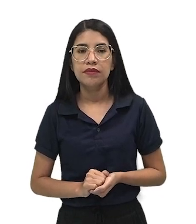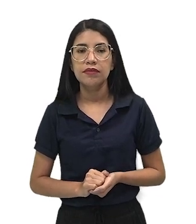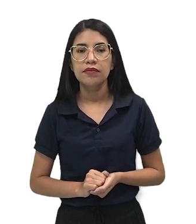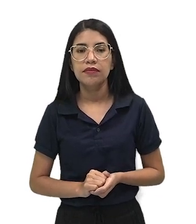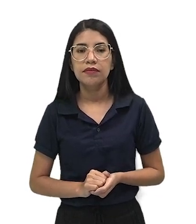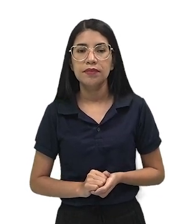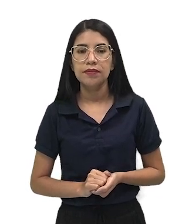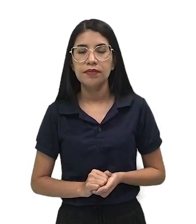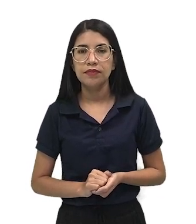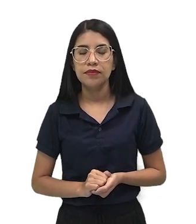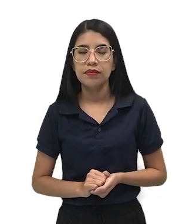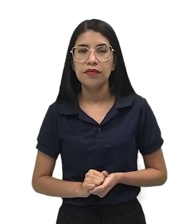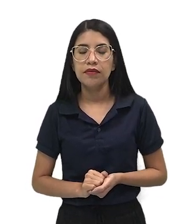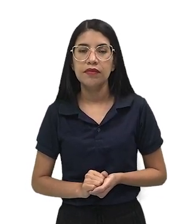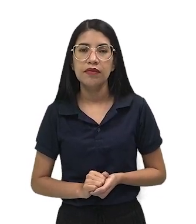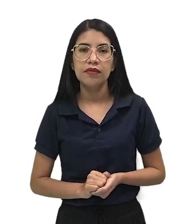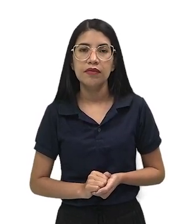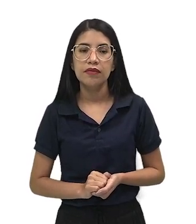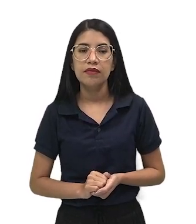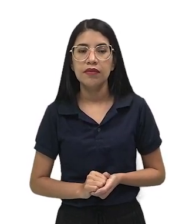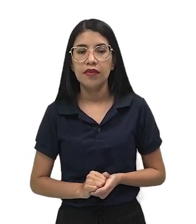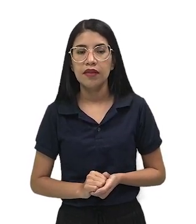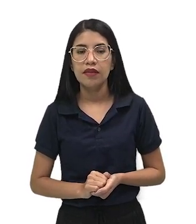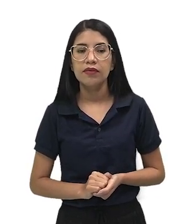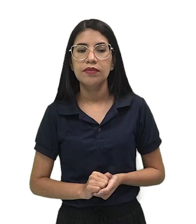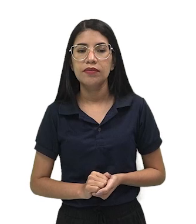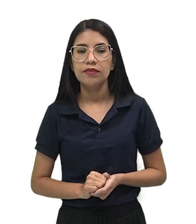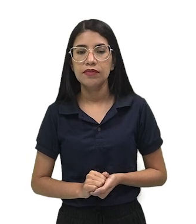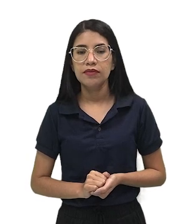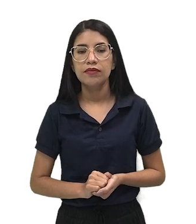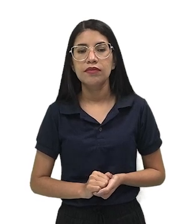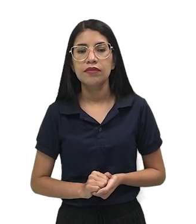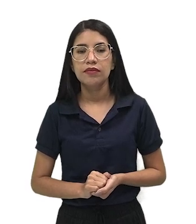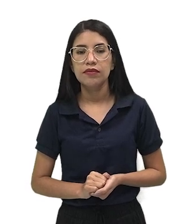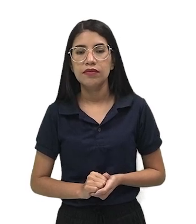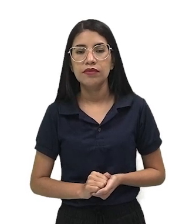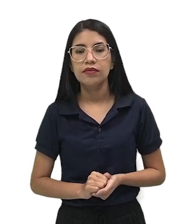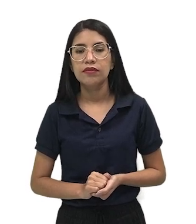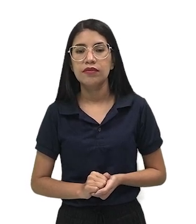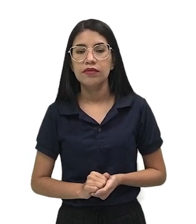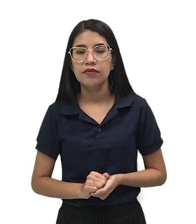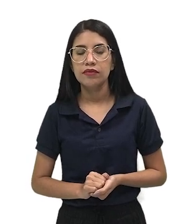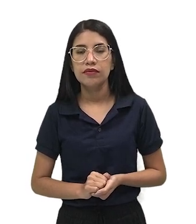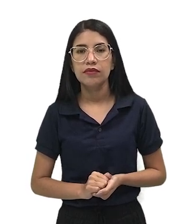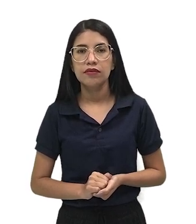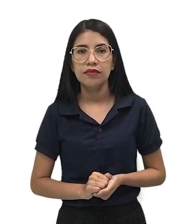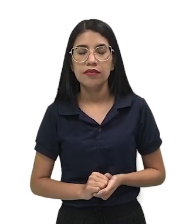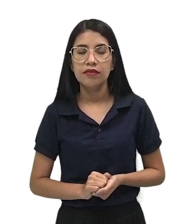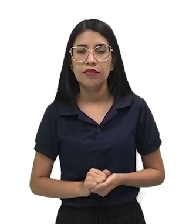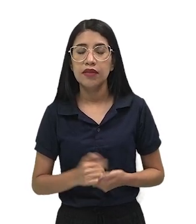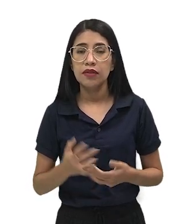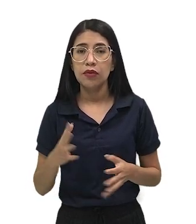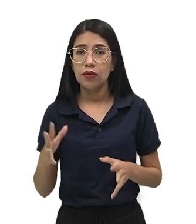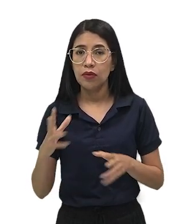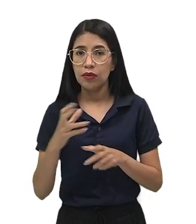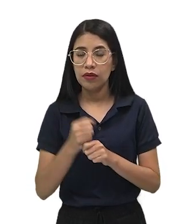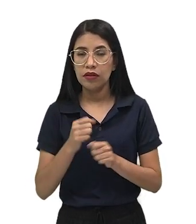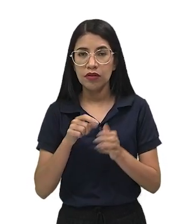5, 6, 7, 8, 9, 10, 11,